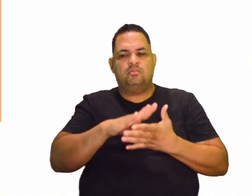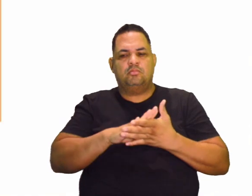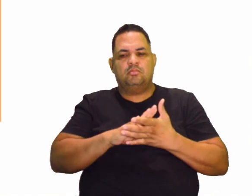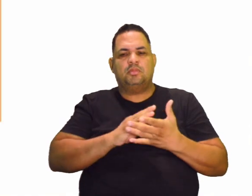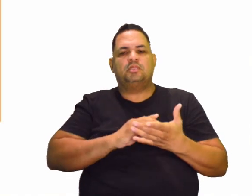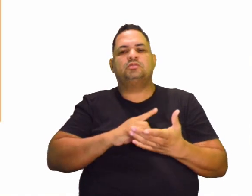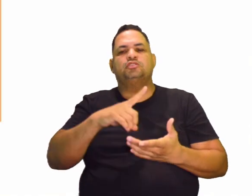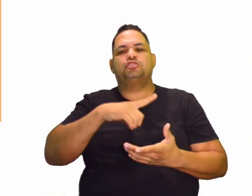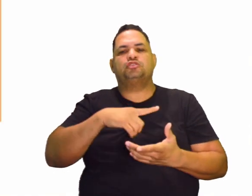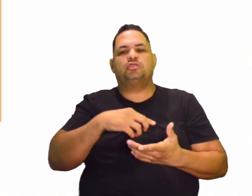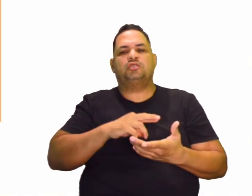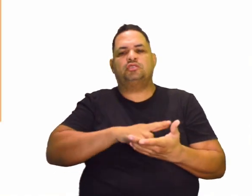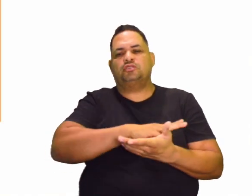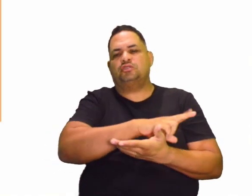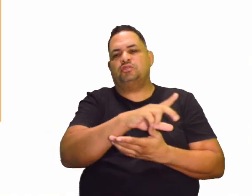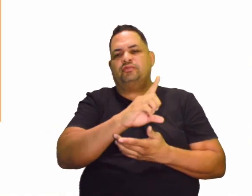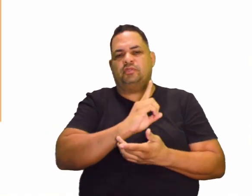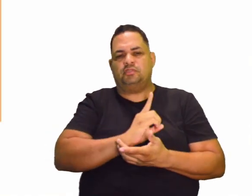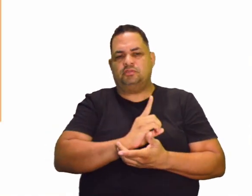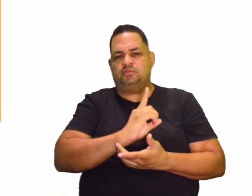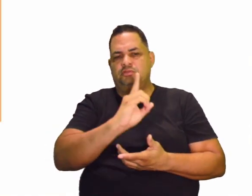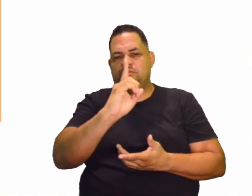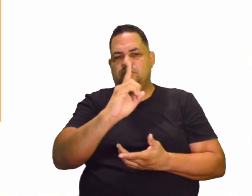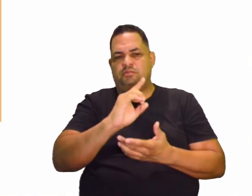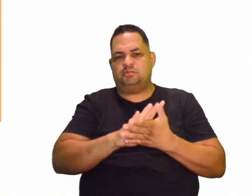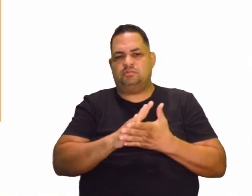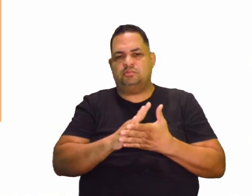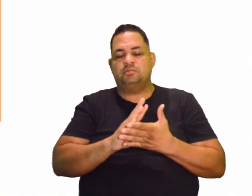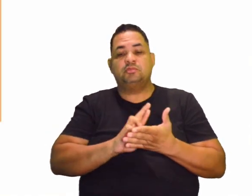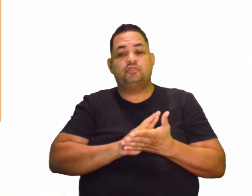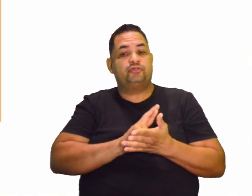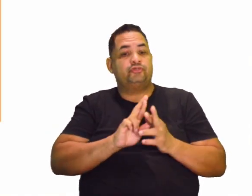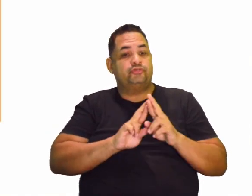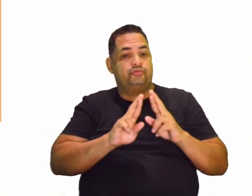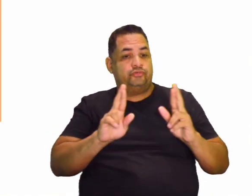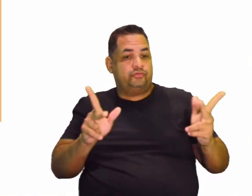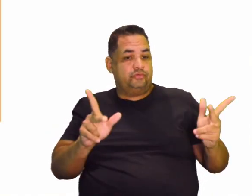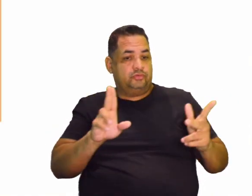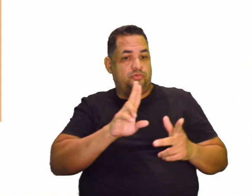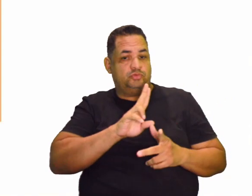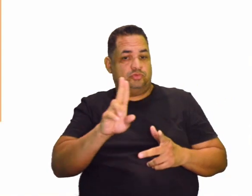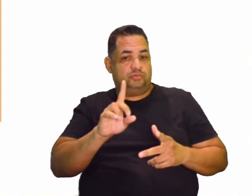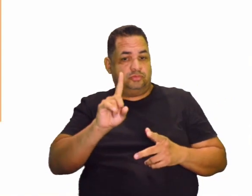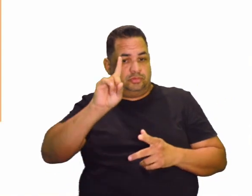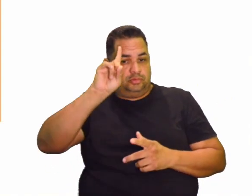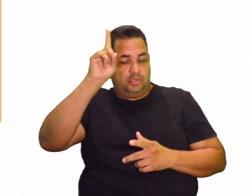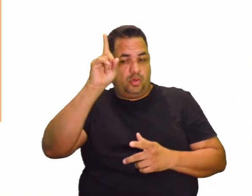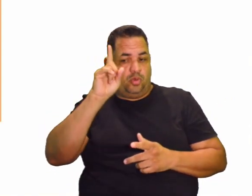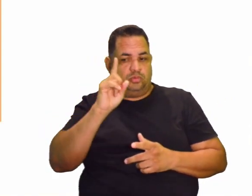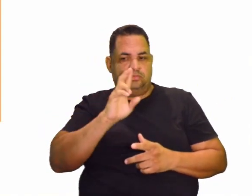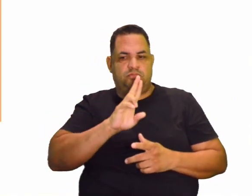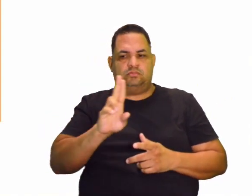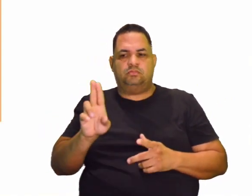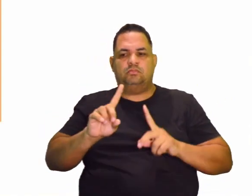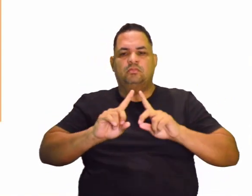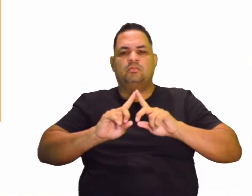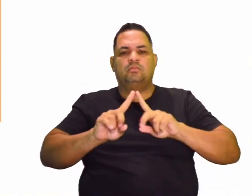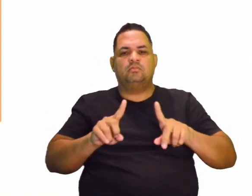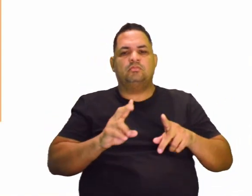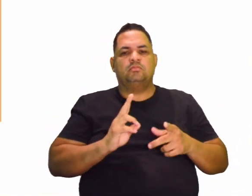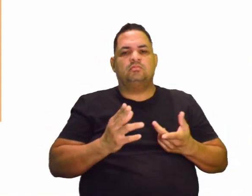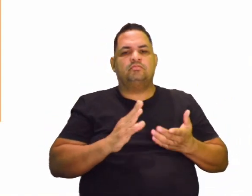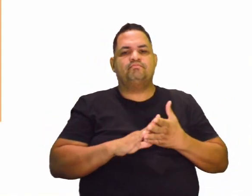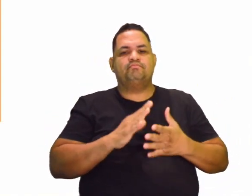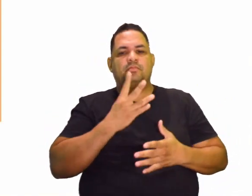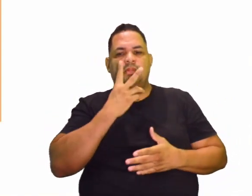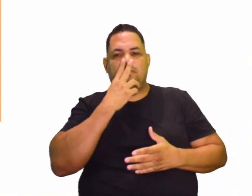deuses, né, com nomes diferentes dos deuses gregos. Então, eles inventaram outros nomes, mas semelhante